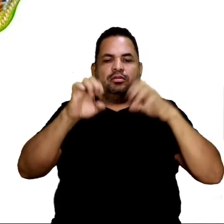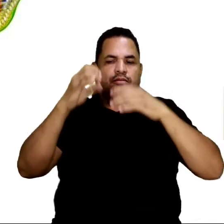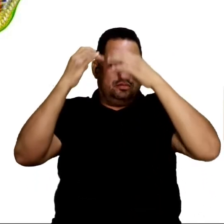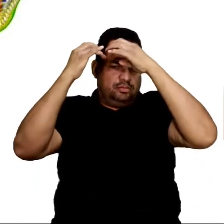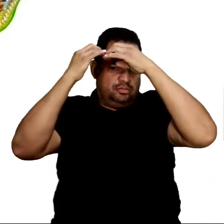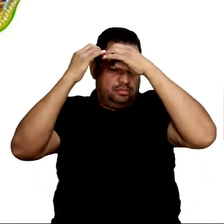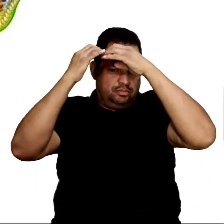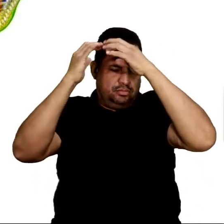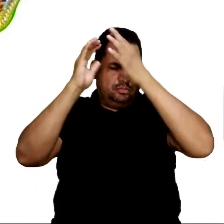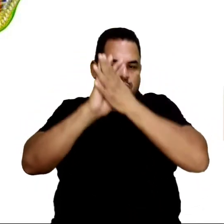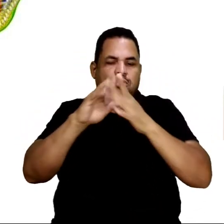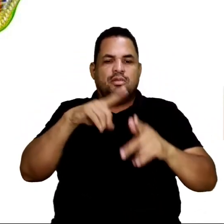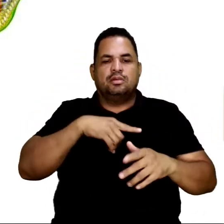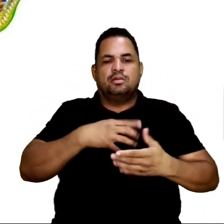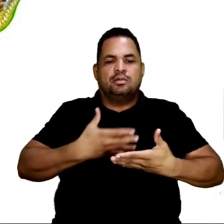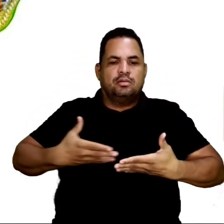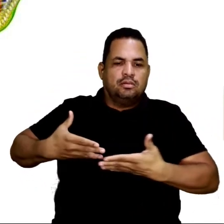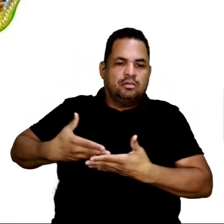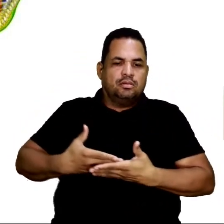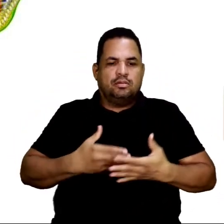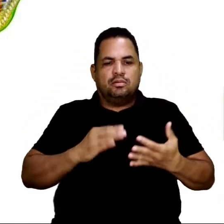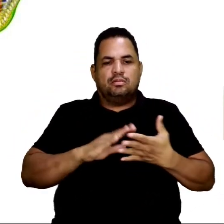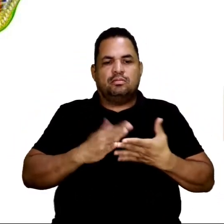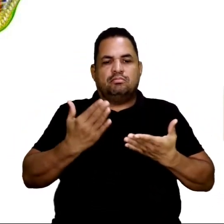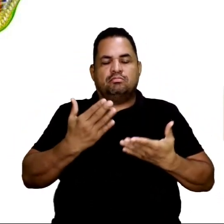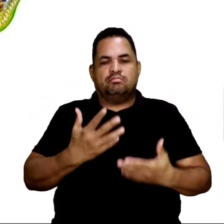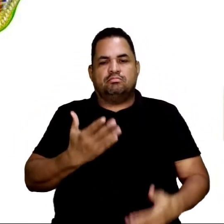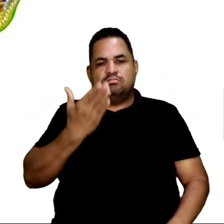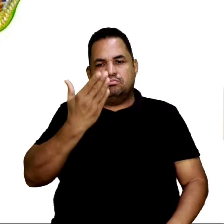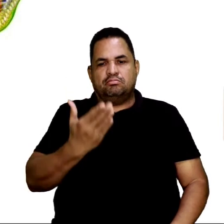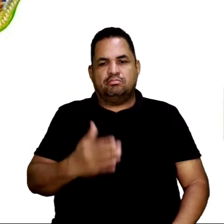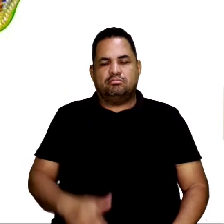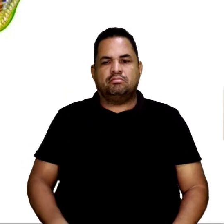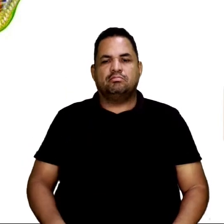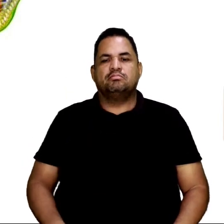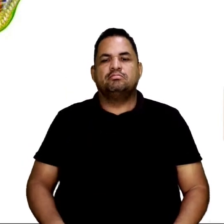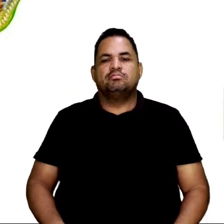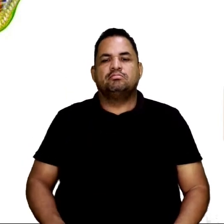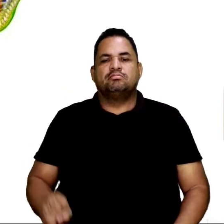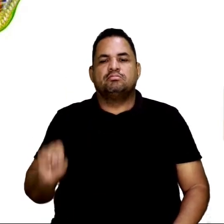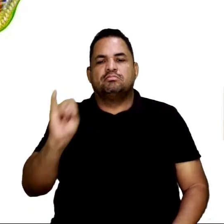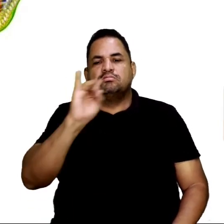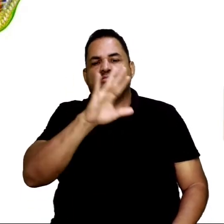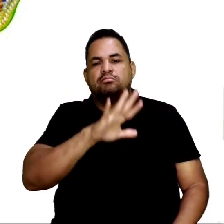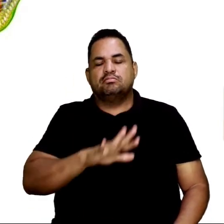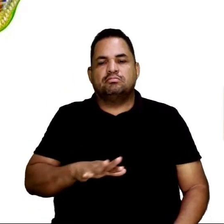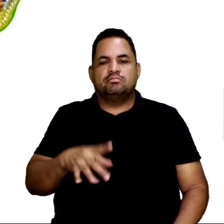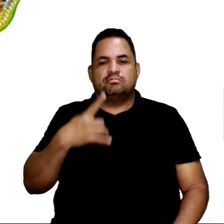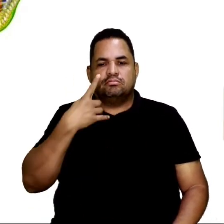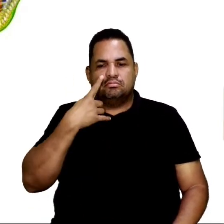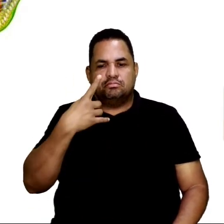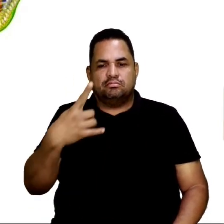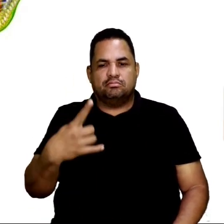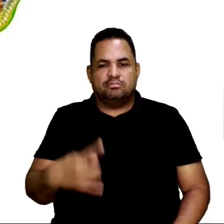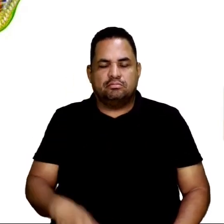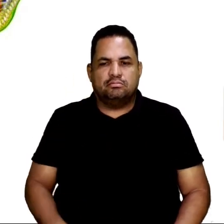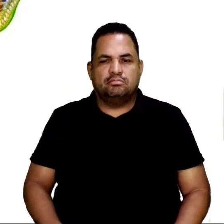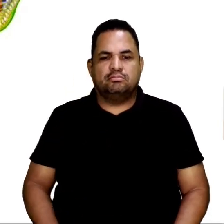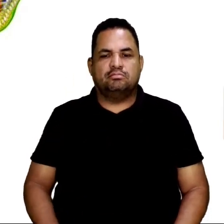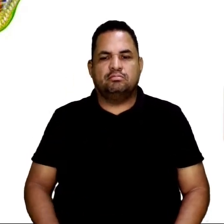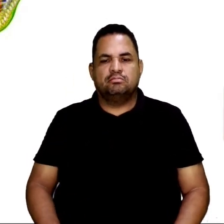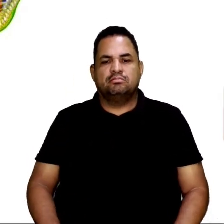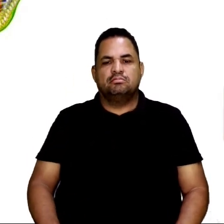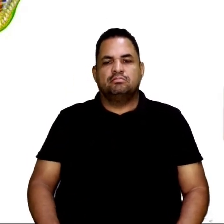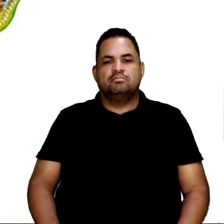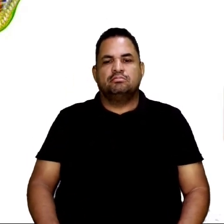bom? Então o bebezinho já está aí, mas olha só o tamanho, né? A imagem está demonstrando uma moedinha